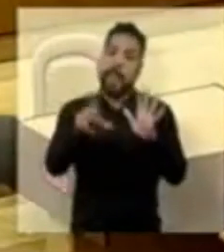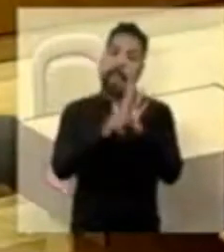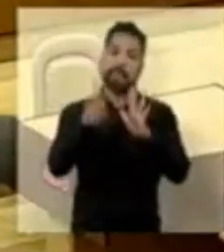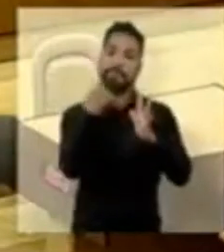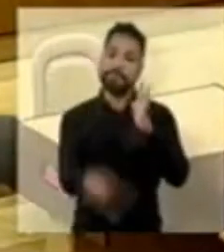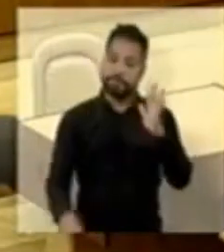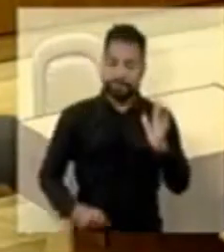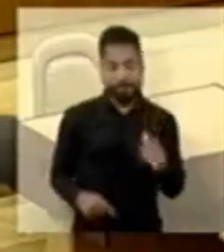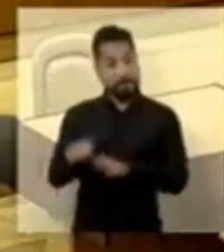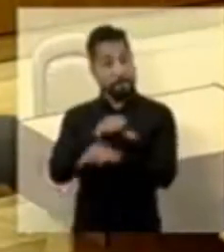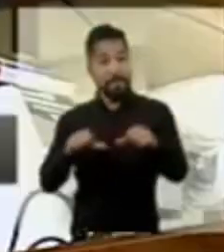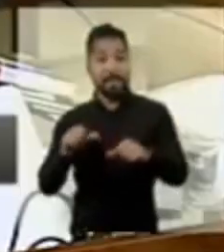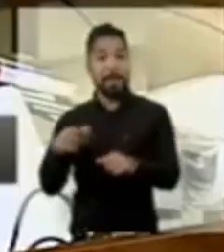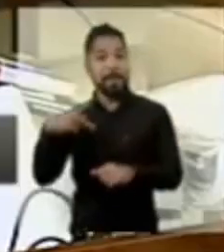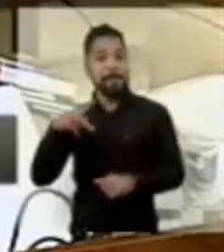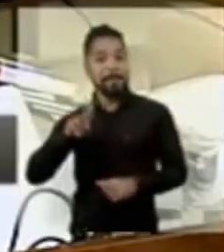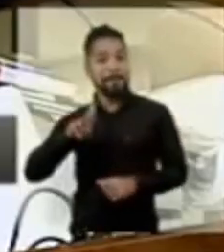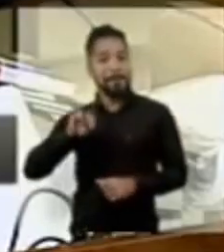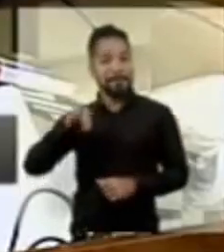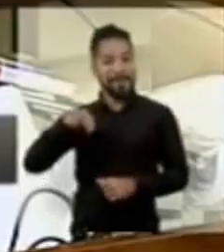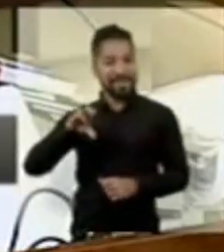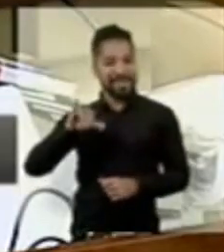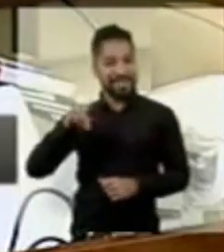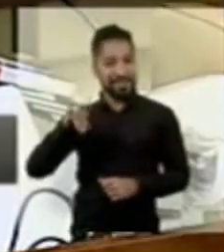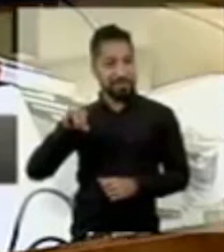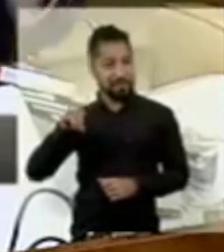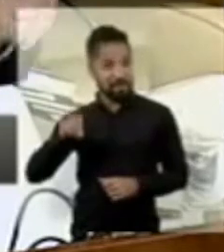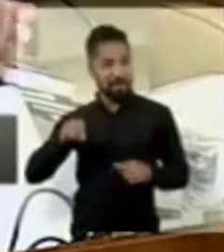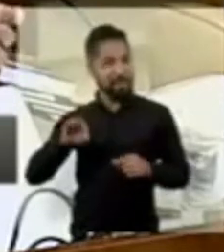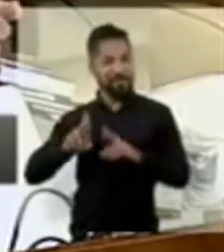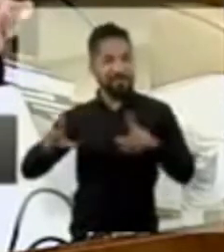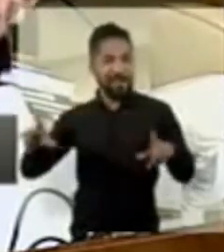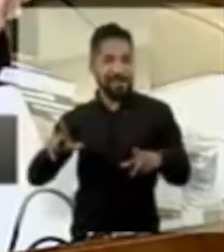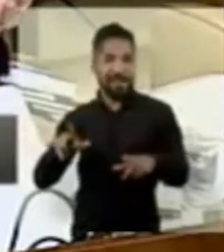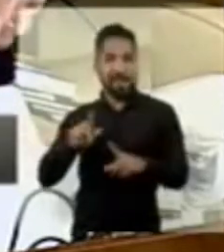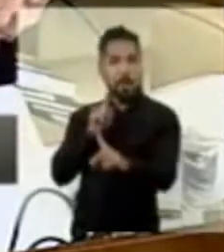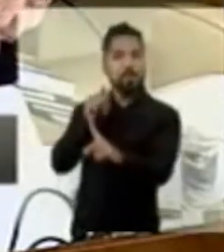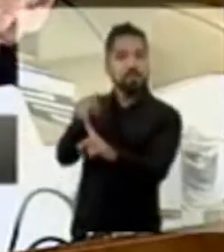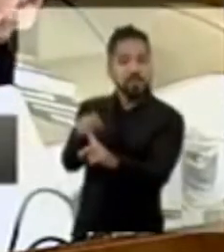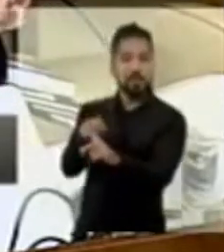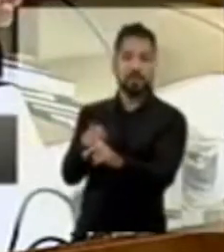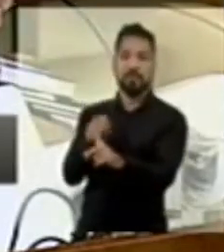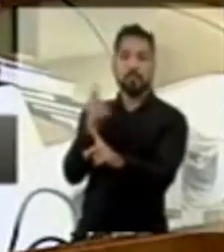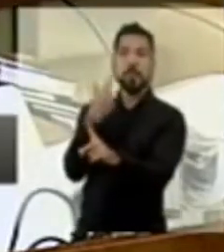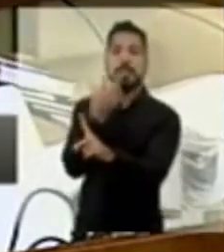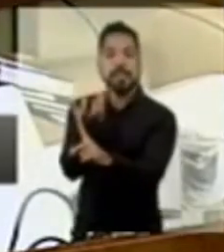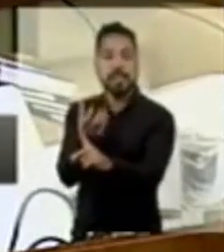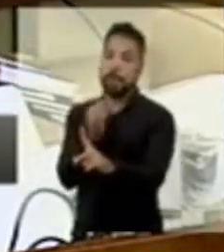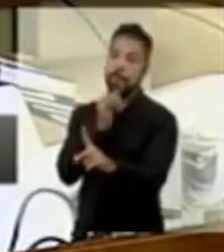diferente princípio prevê um estado ideal um bem jurídico ideal a ser alcançado como justiça